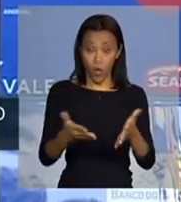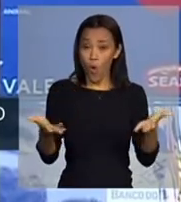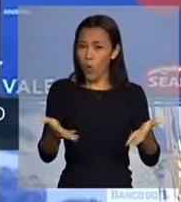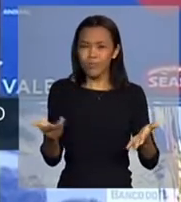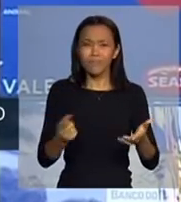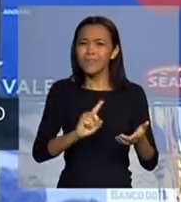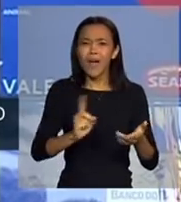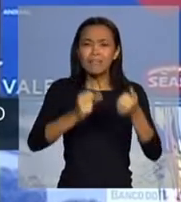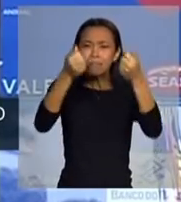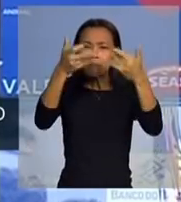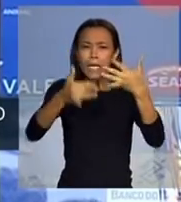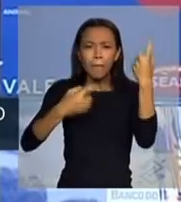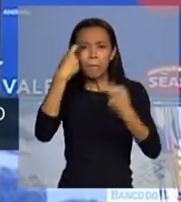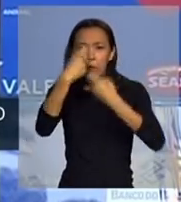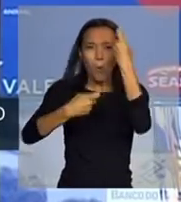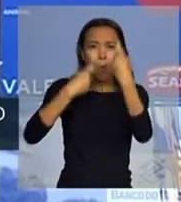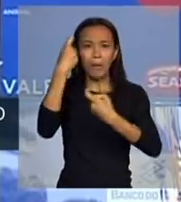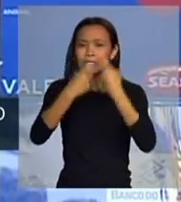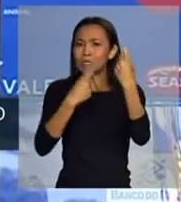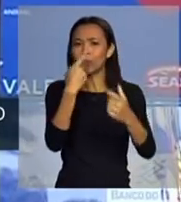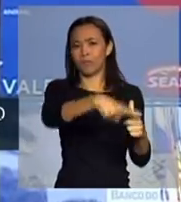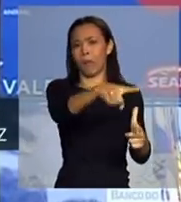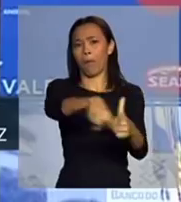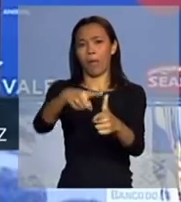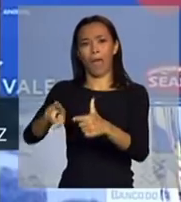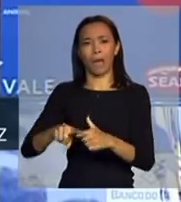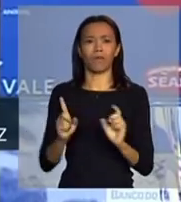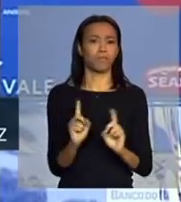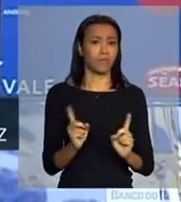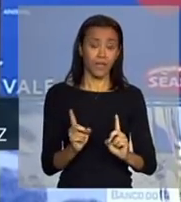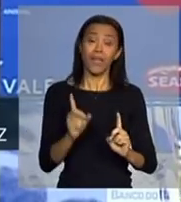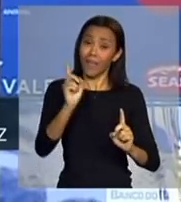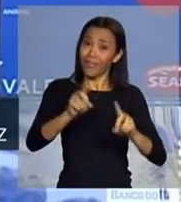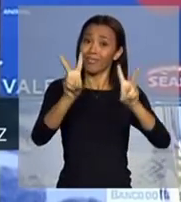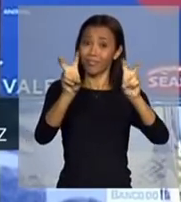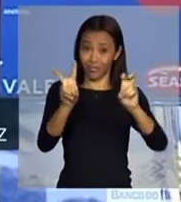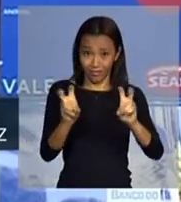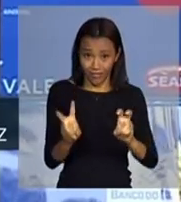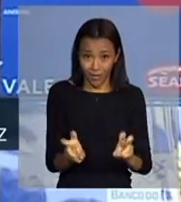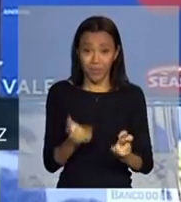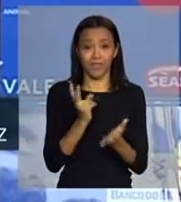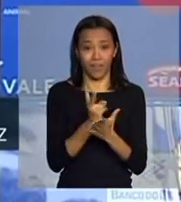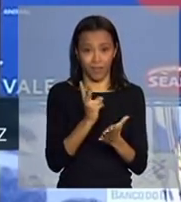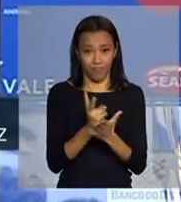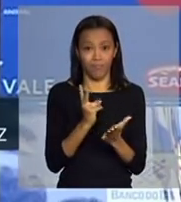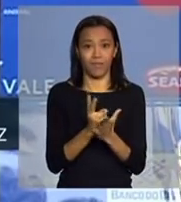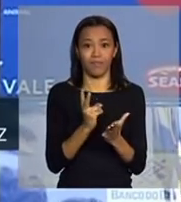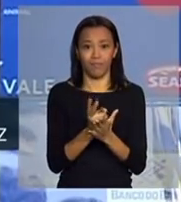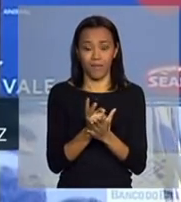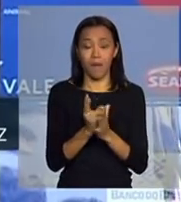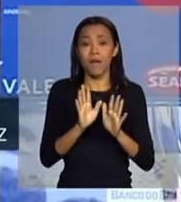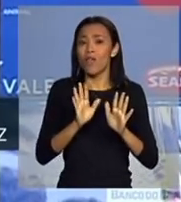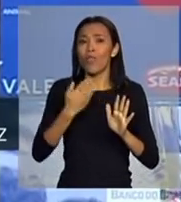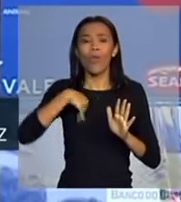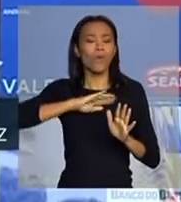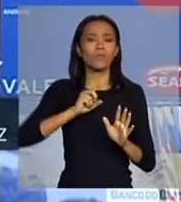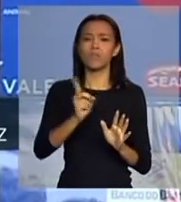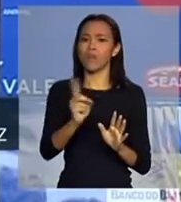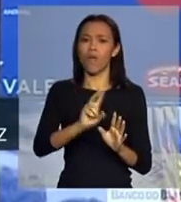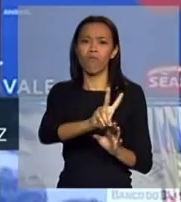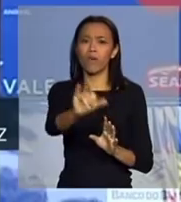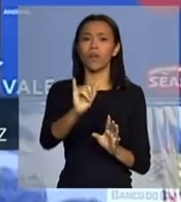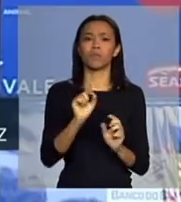aqui sobre preocupações dos produtores rurais, que são temas recorrentes em nossos pronunciamentos. Não vamos discorrer